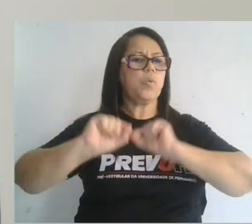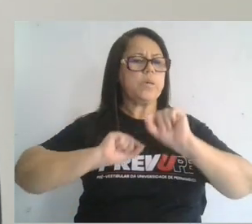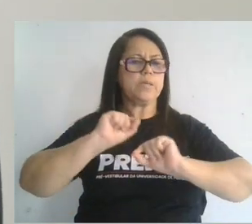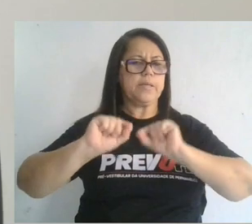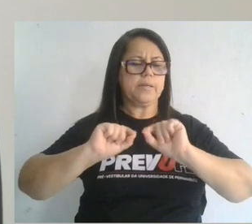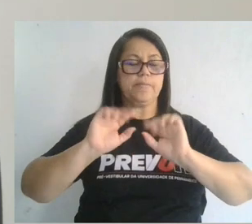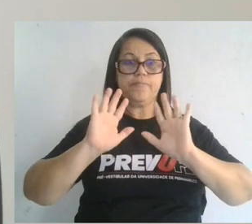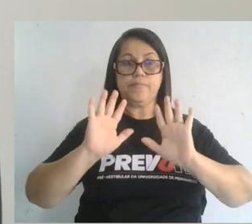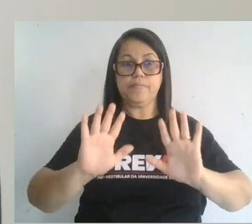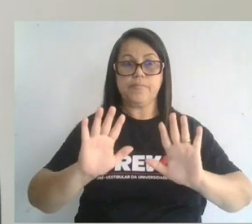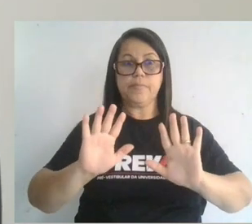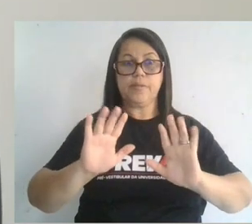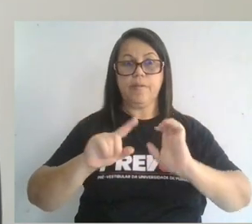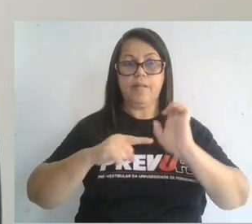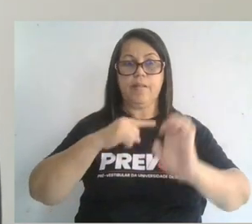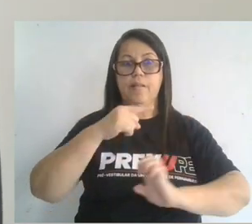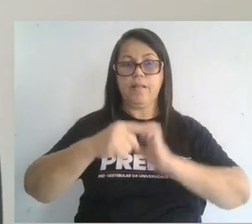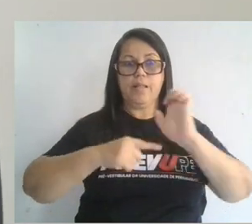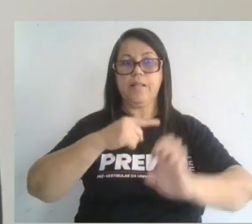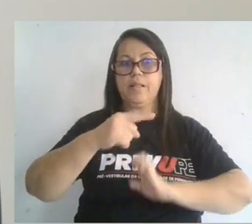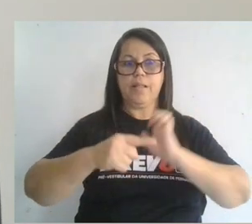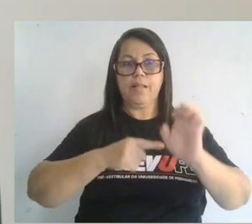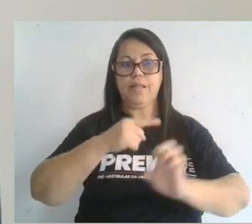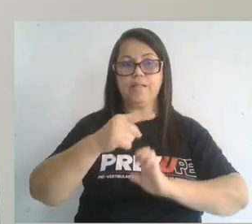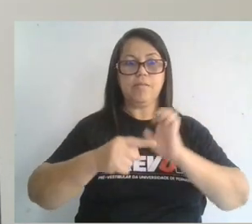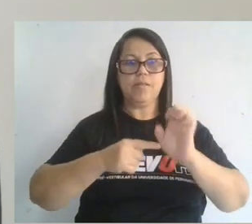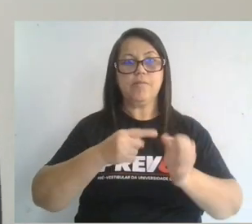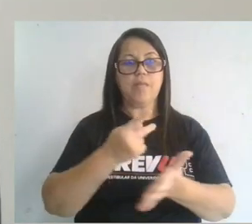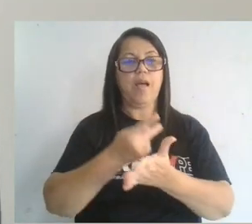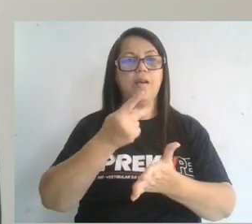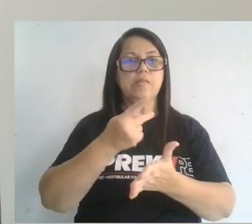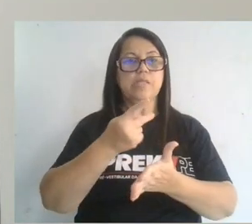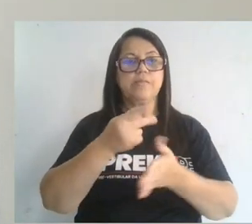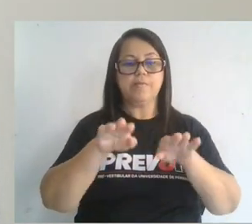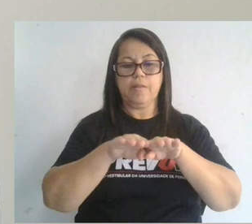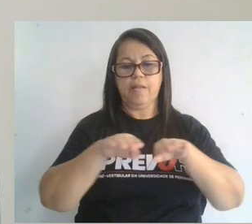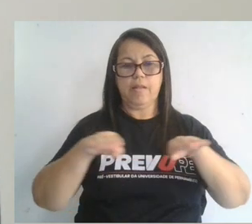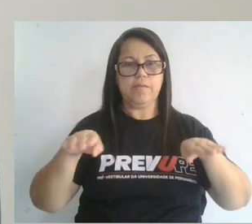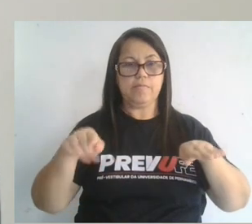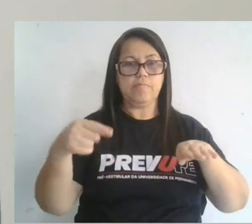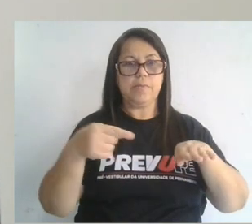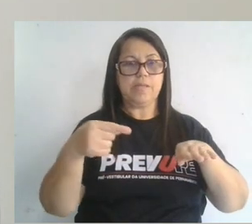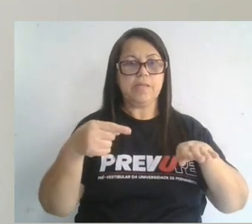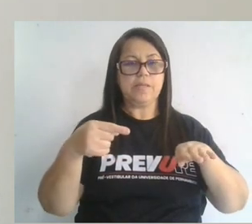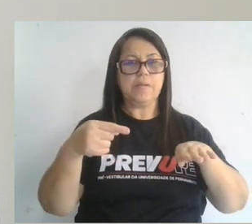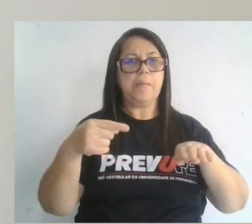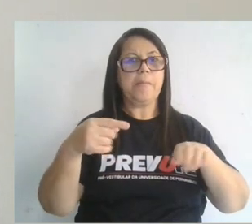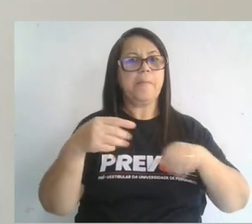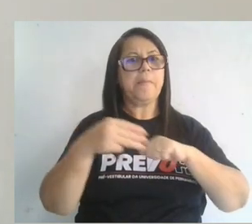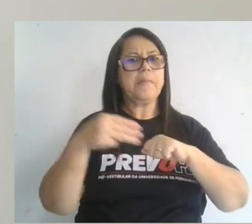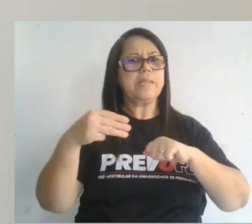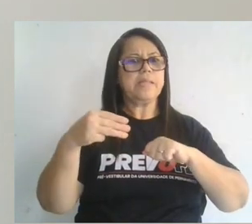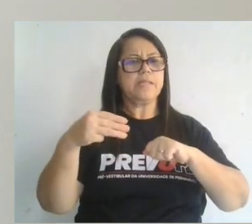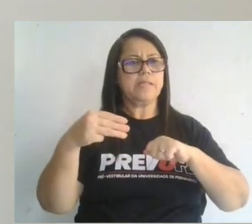é a liberação de elétrons por um metal, por uma placa metálica,